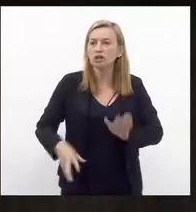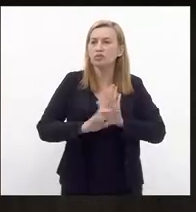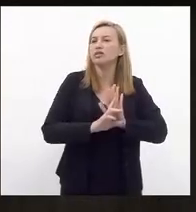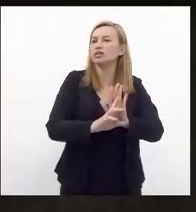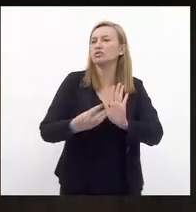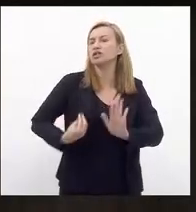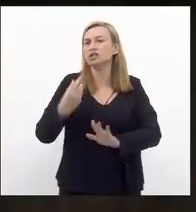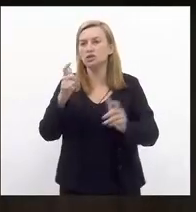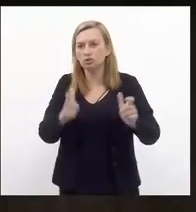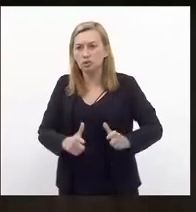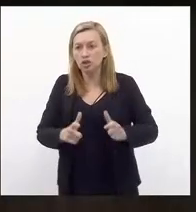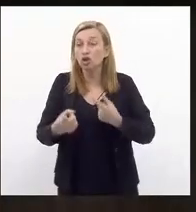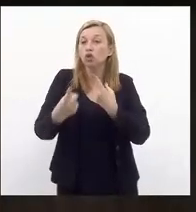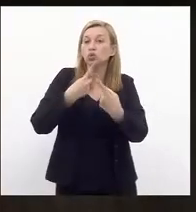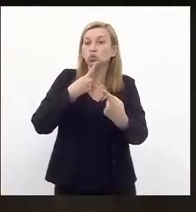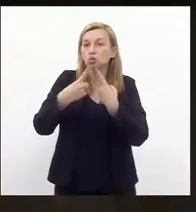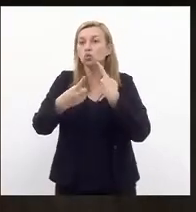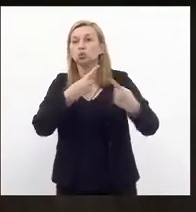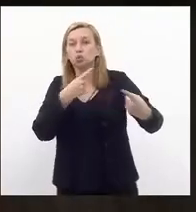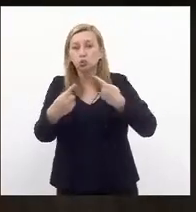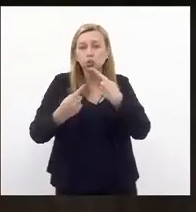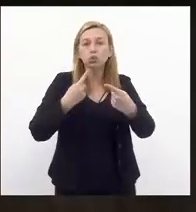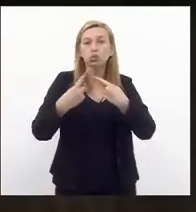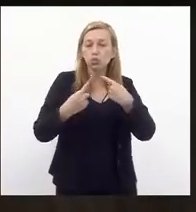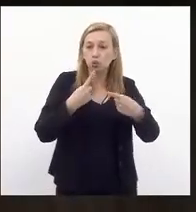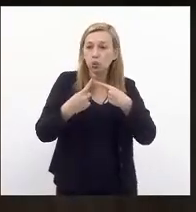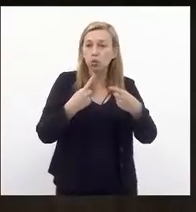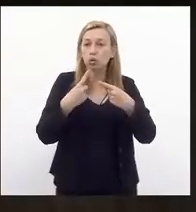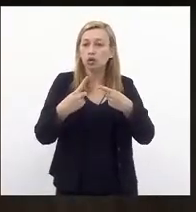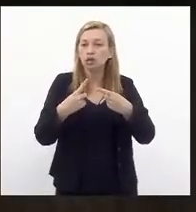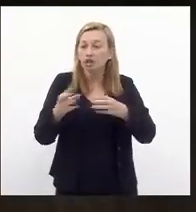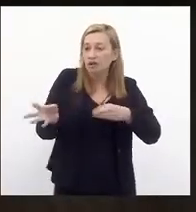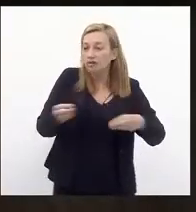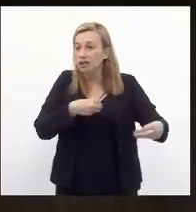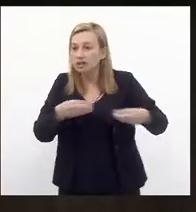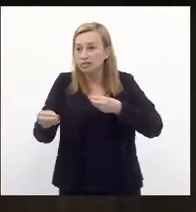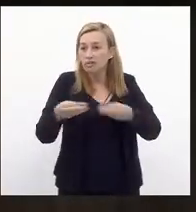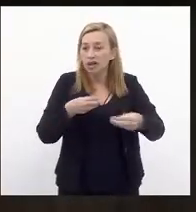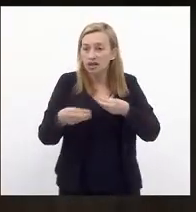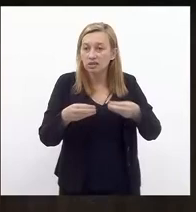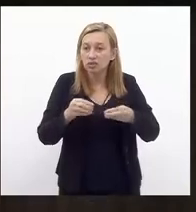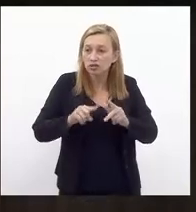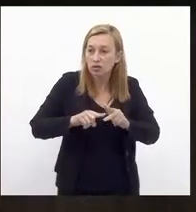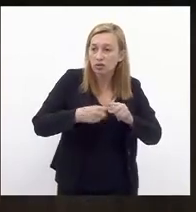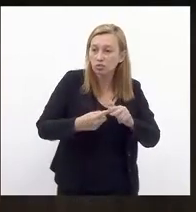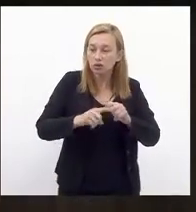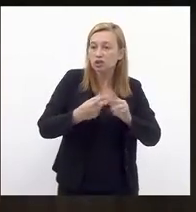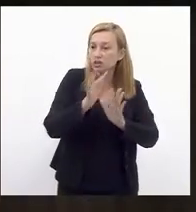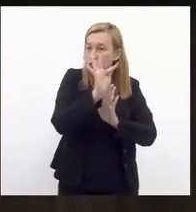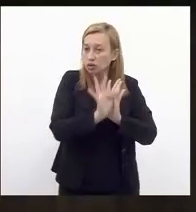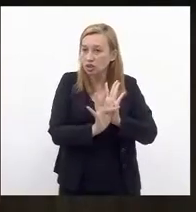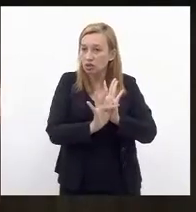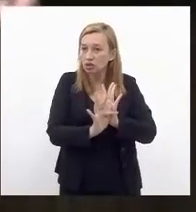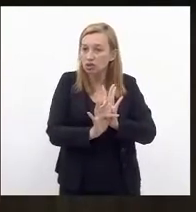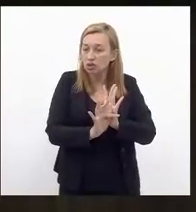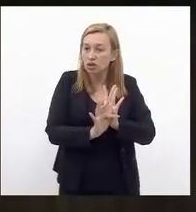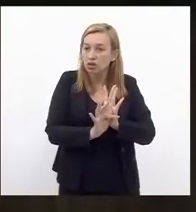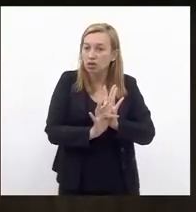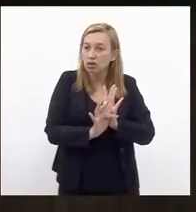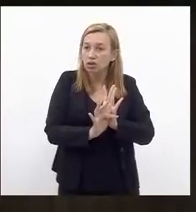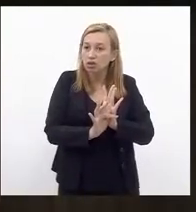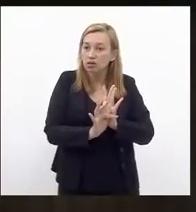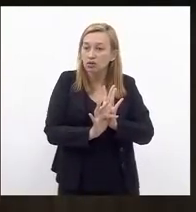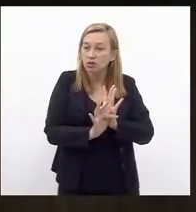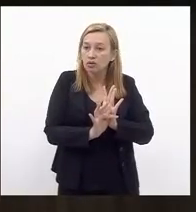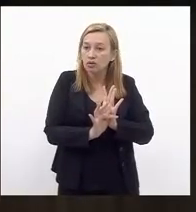que que estavam debatendo tendo a bonomia e a flexibilidade de fazer as alterações do texto A medida